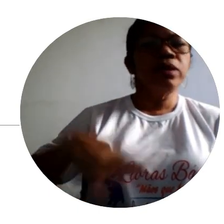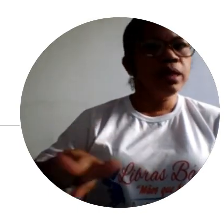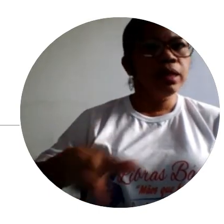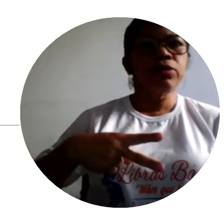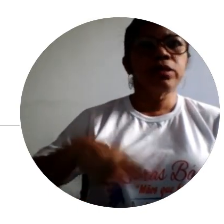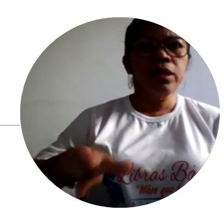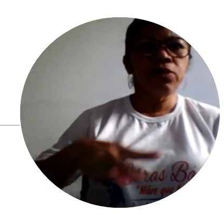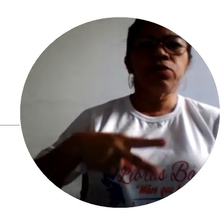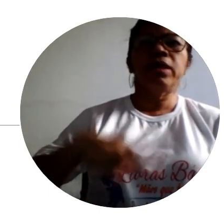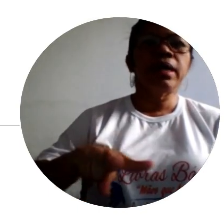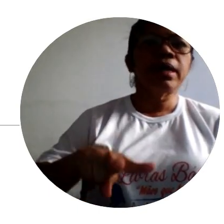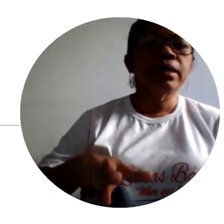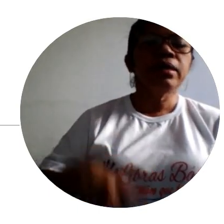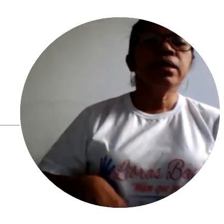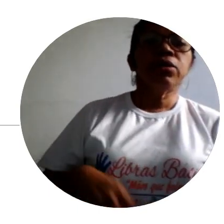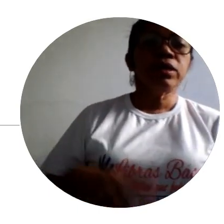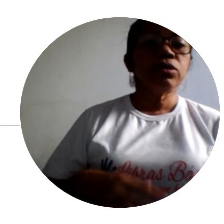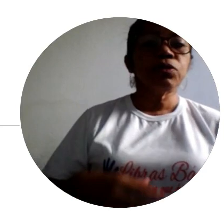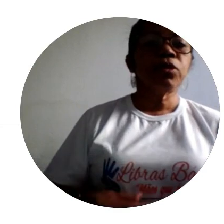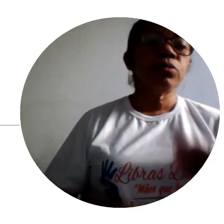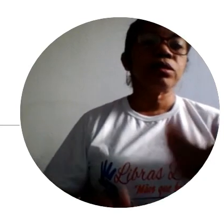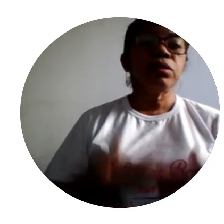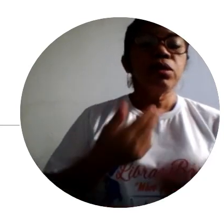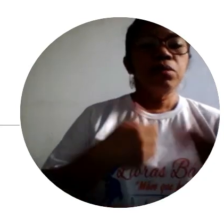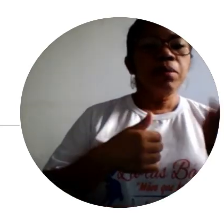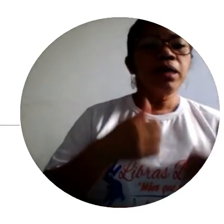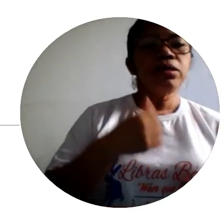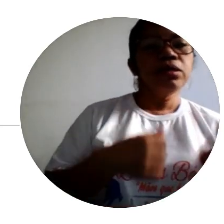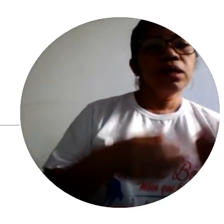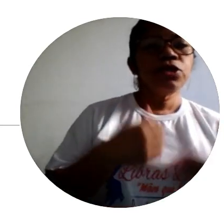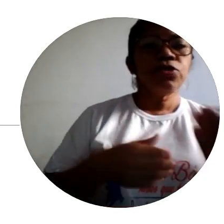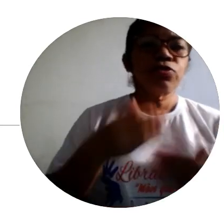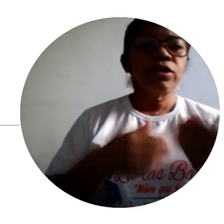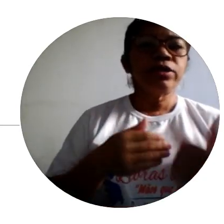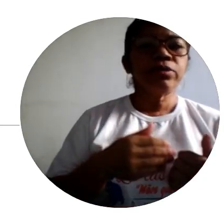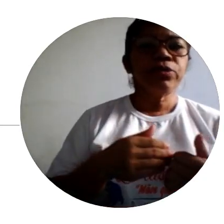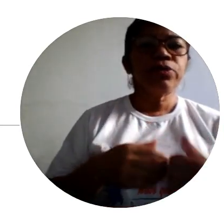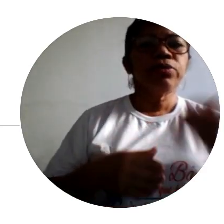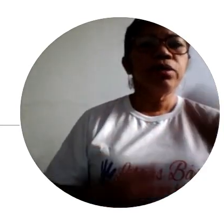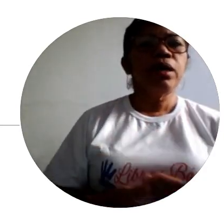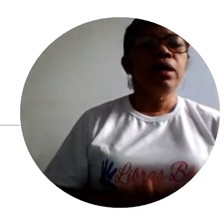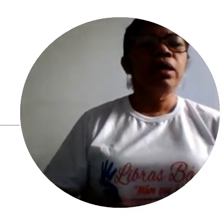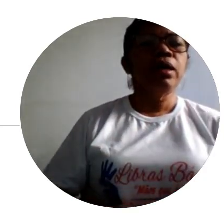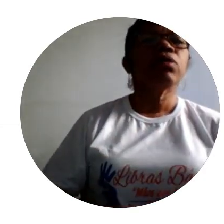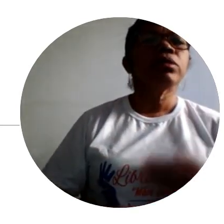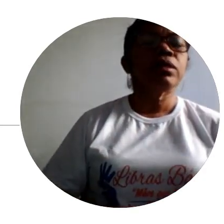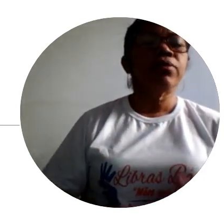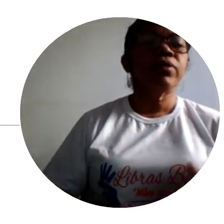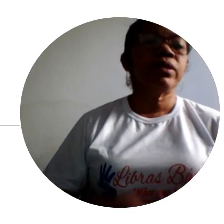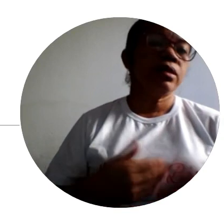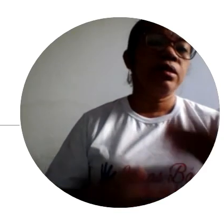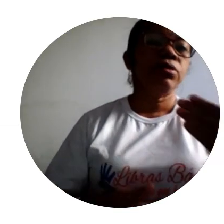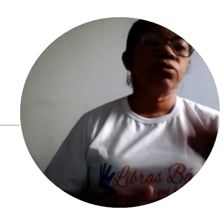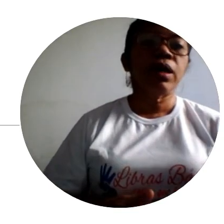ou dele, ou seu, ou dela. Então, esses são os pronomes mais que a gente utiliza muito. É quando se